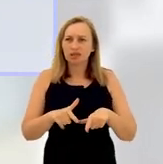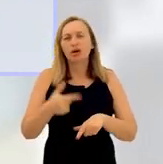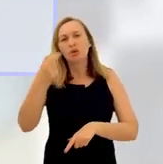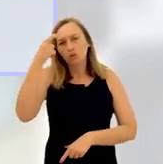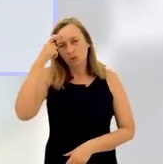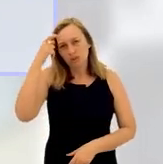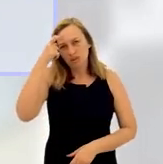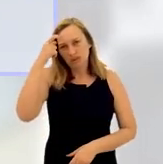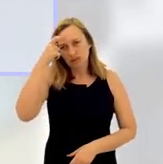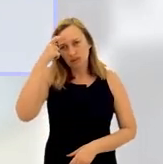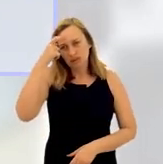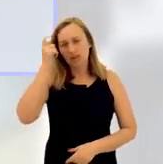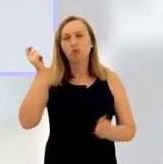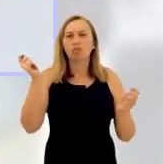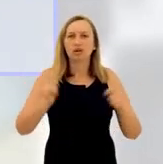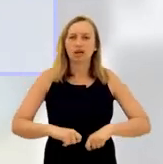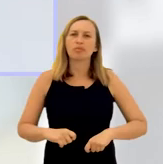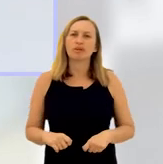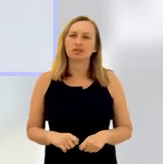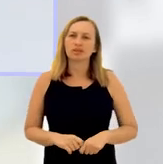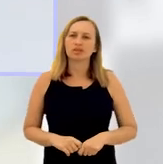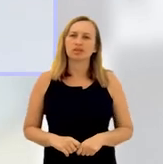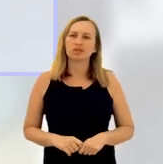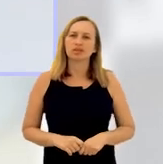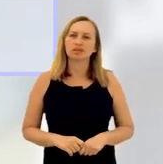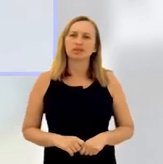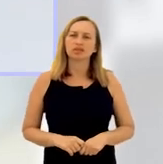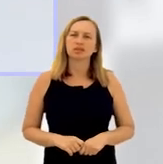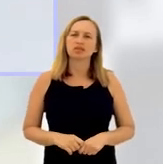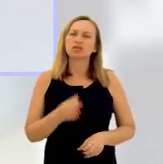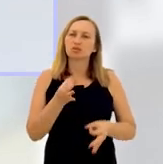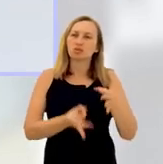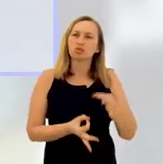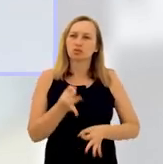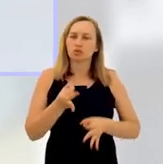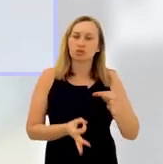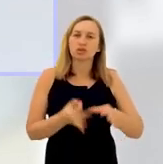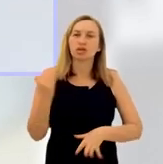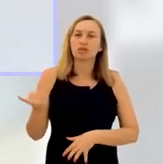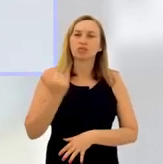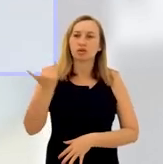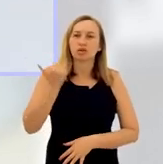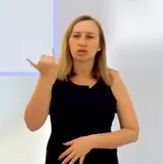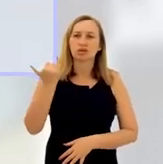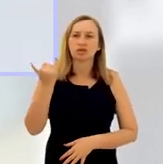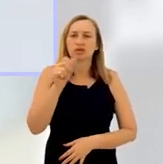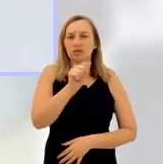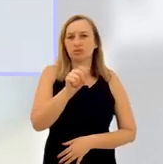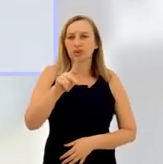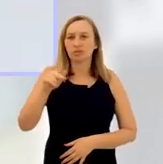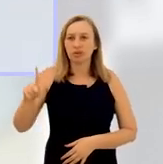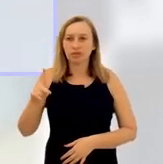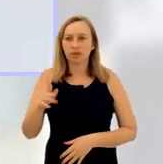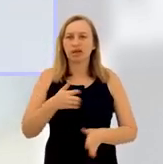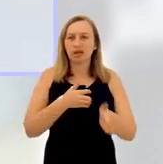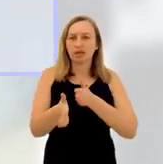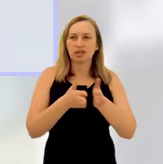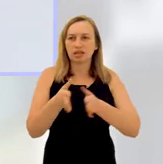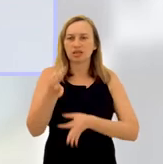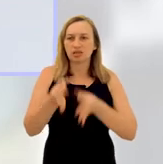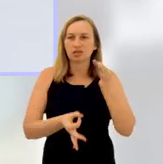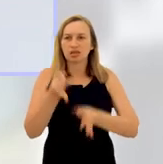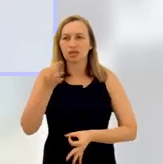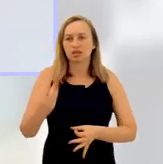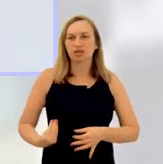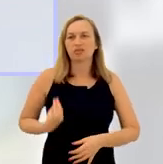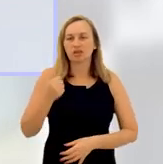acerca da conscientização e capacitação dos demais juízes acerca da importância dessa ferramenta de acesso à